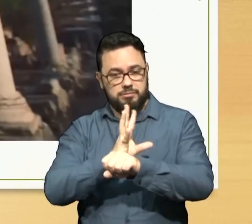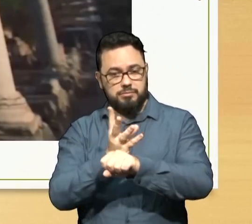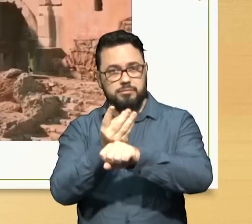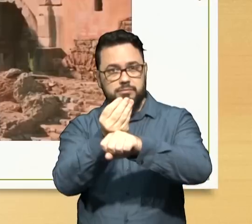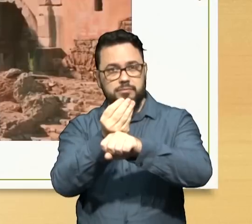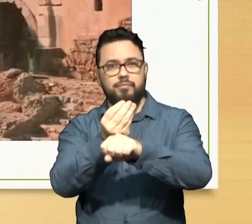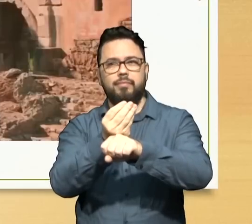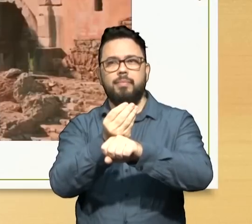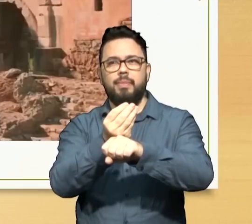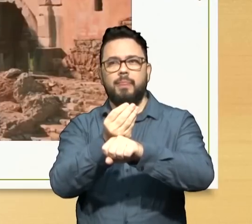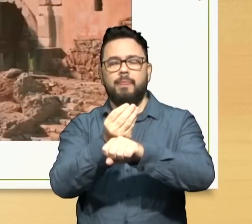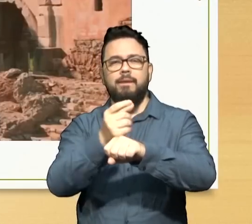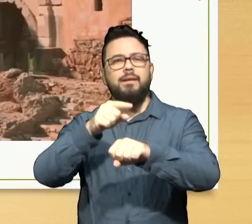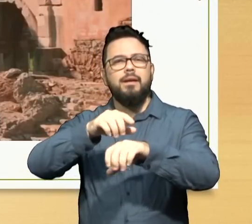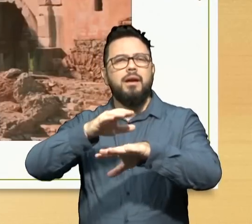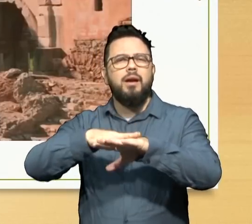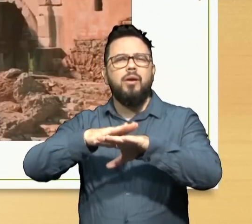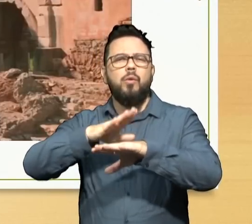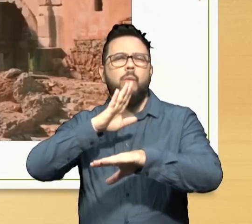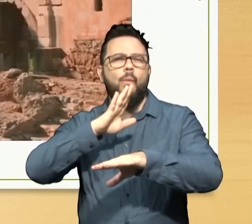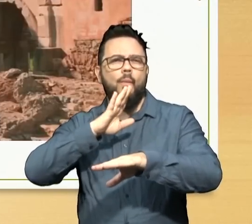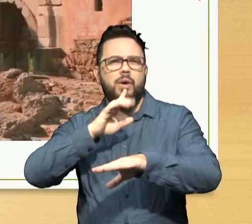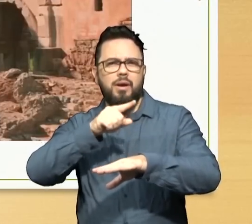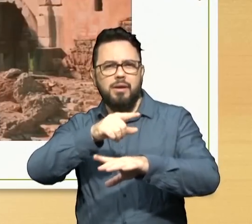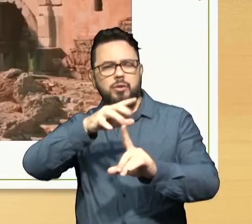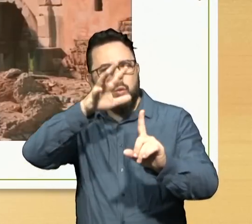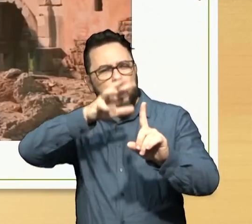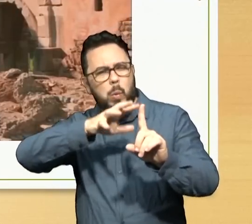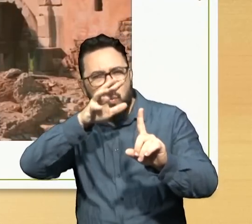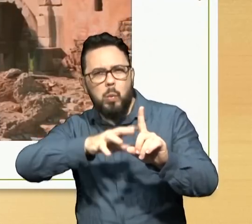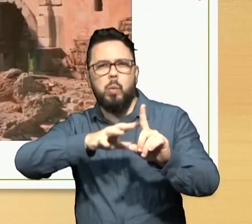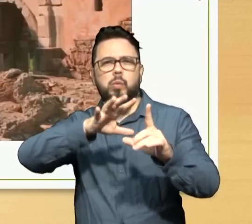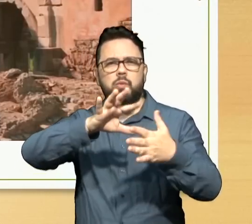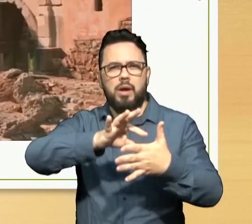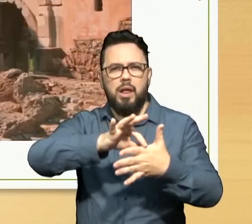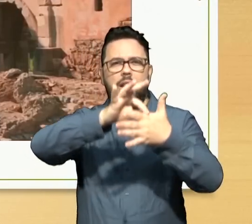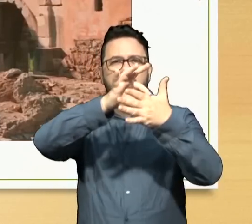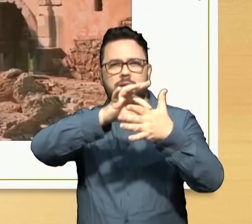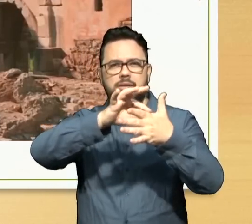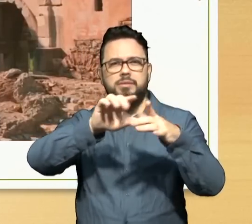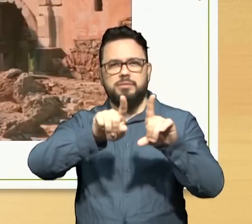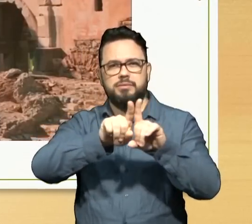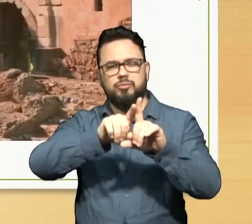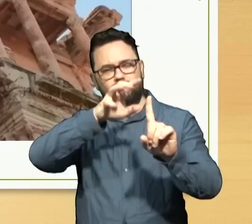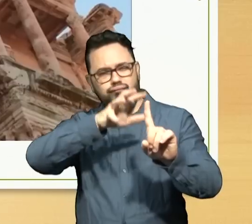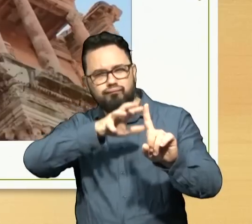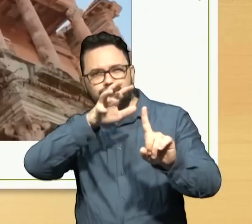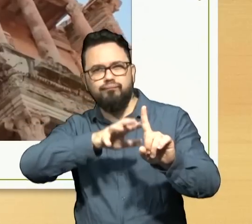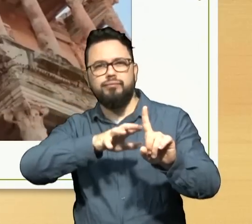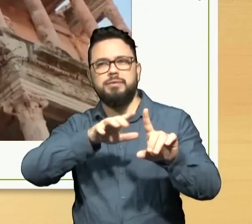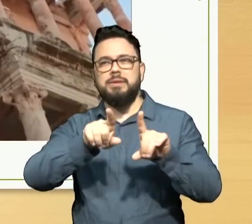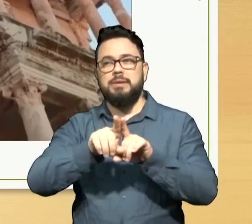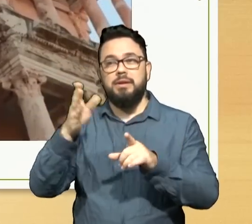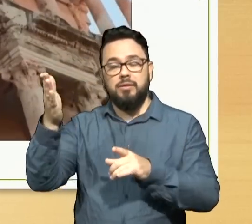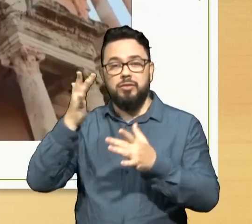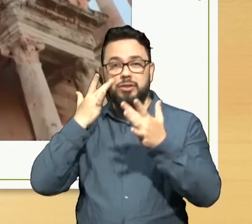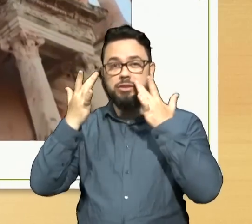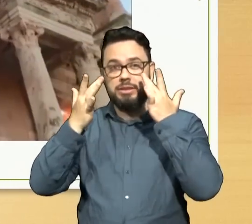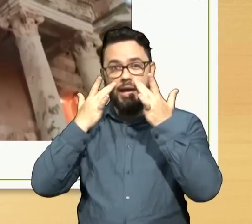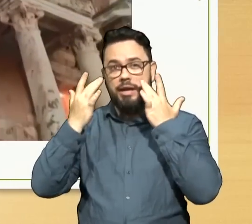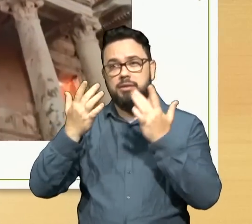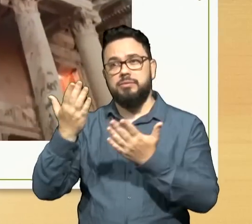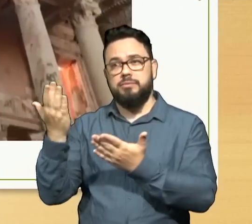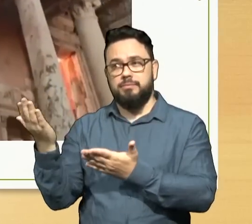proverbial por sua idolatria e pelo culto ao Imperador Esta é a biblioteca de Celso ela foi construída após a época do